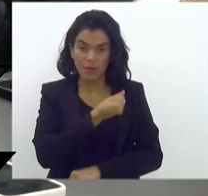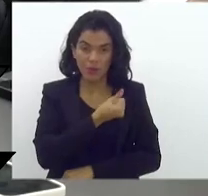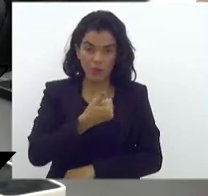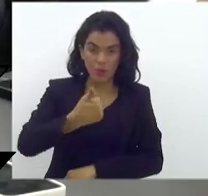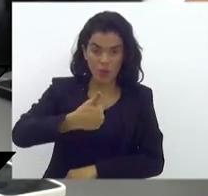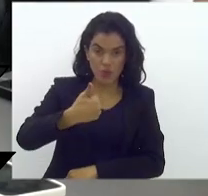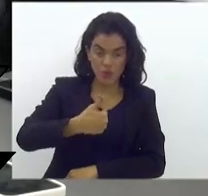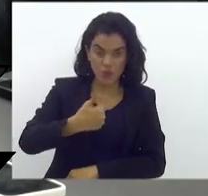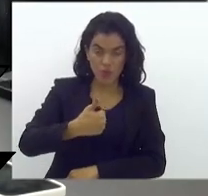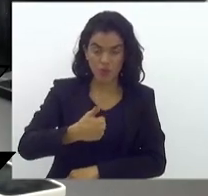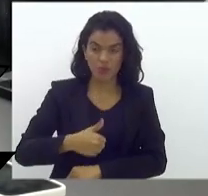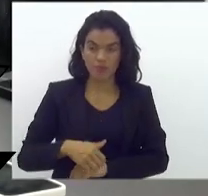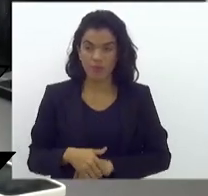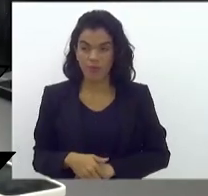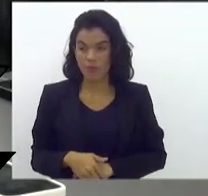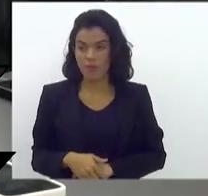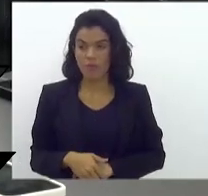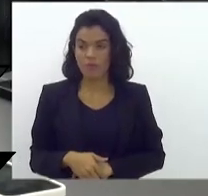que